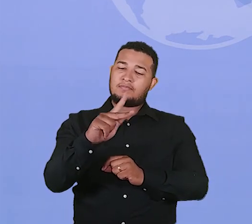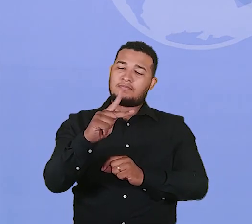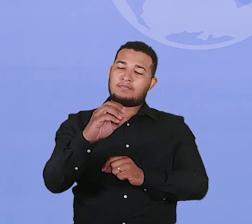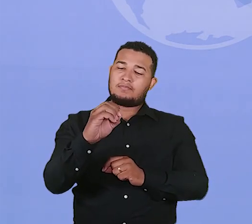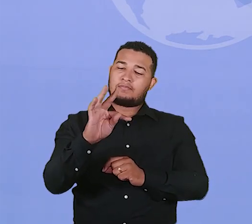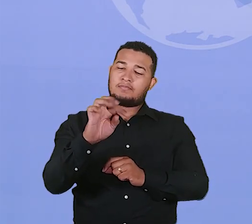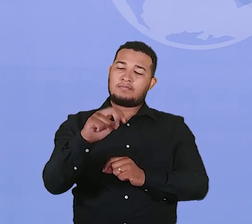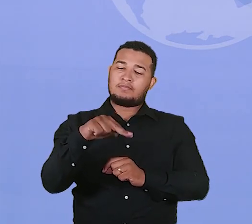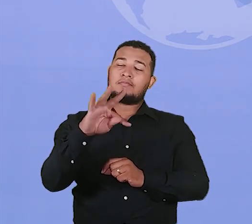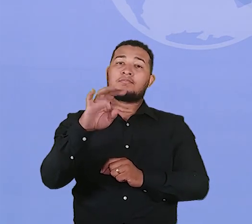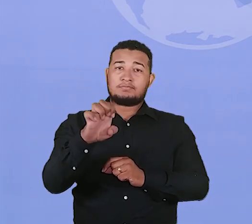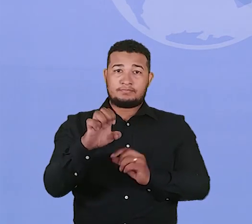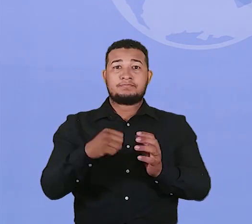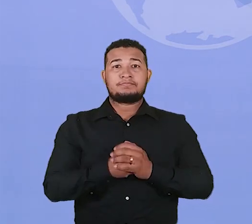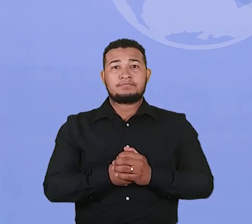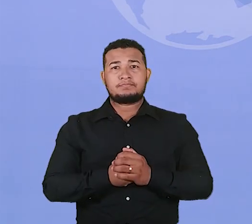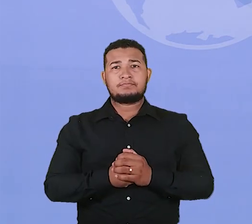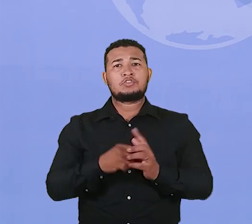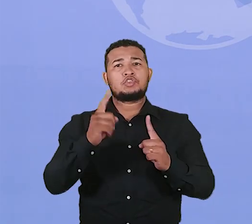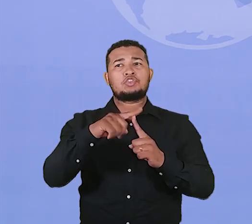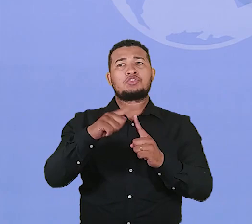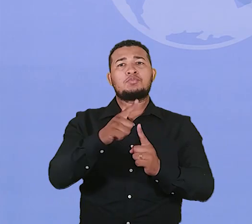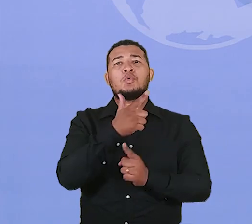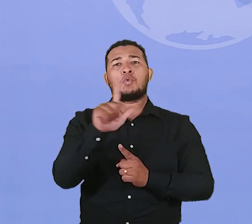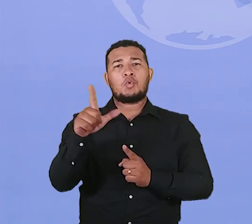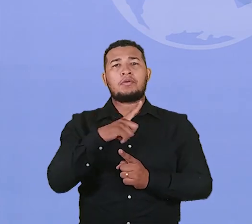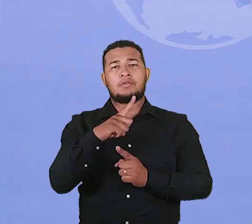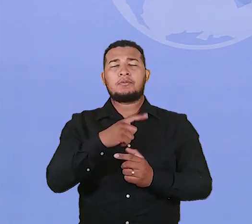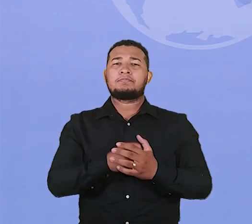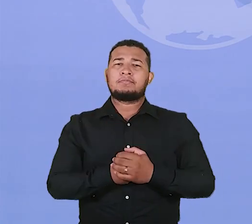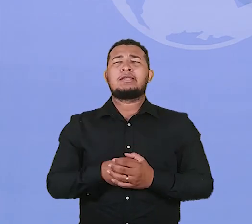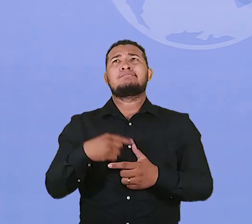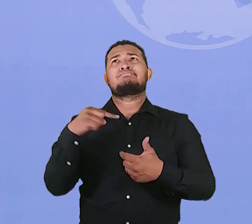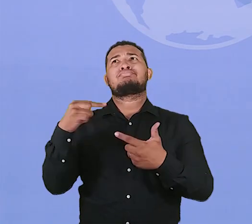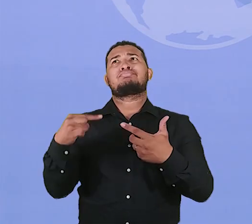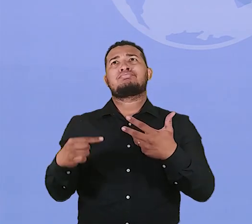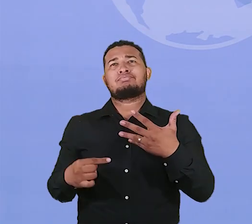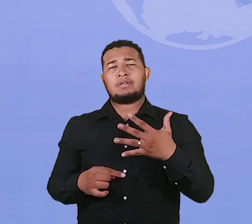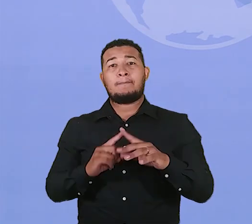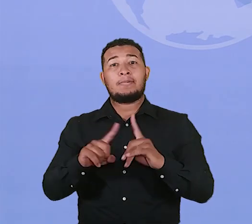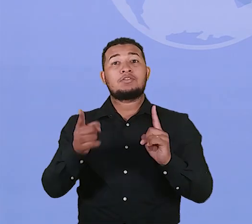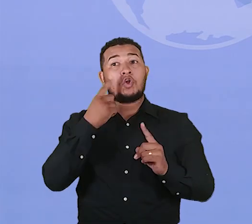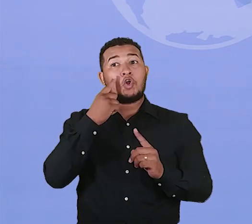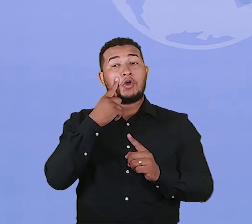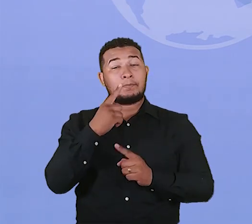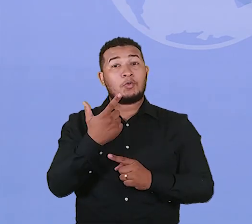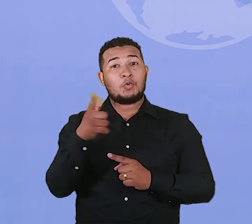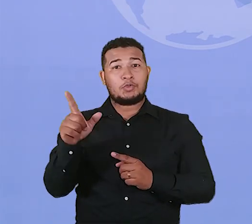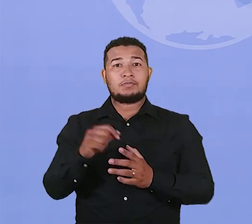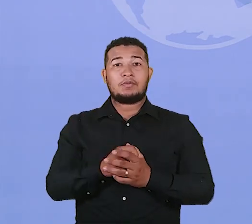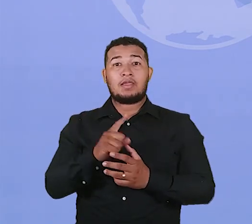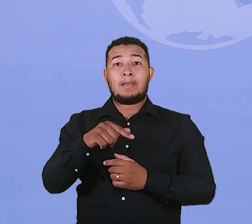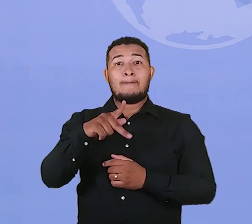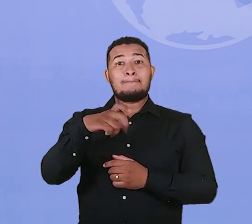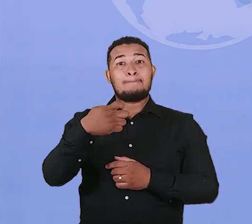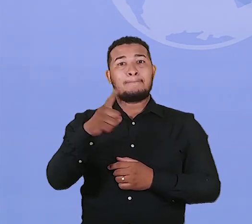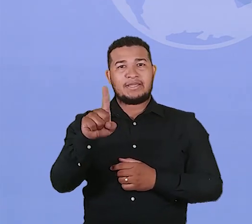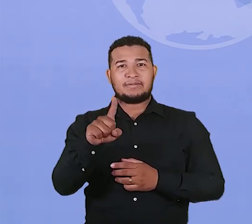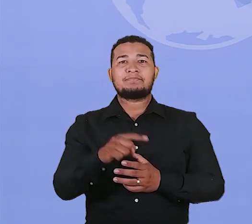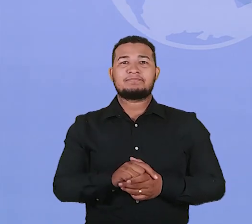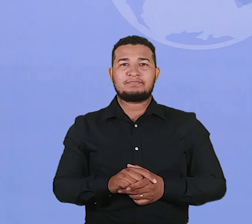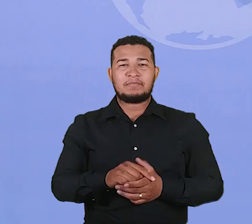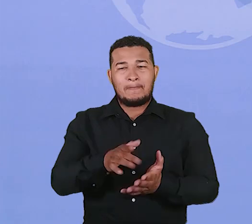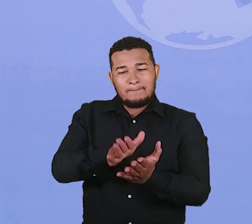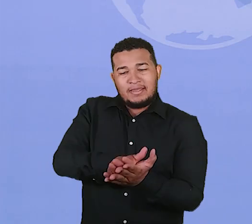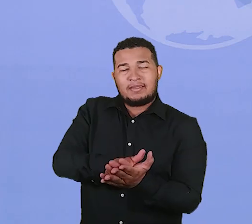interpotente tá é outro tipo de alavanca que a gente tem em vários mas eu vou dar dentro de mais uma é um pé